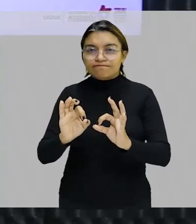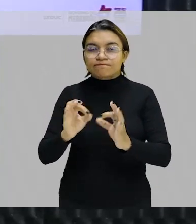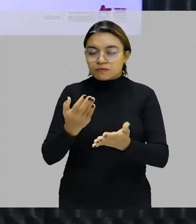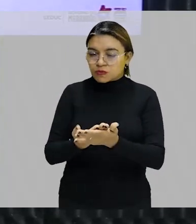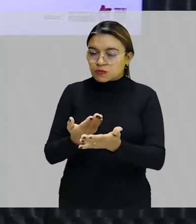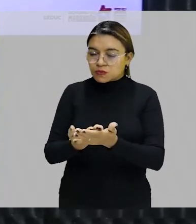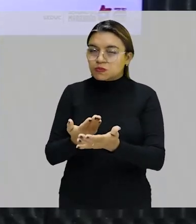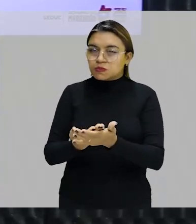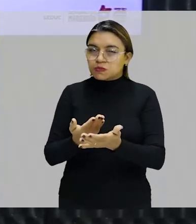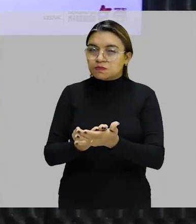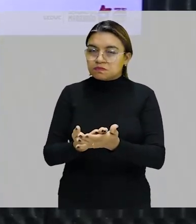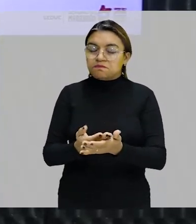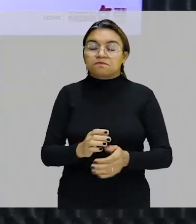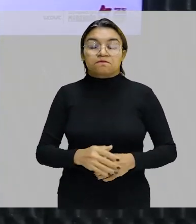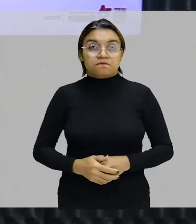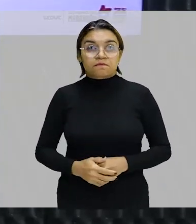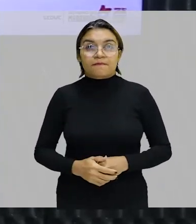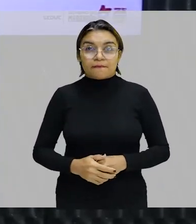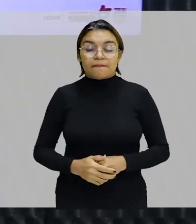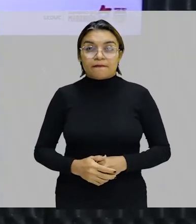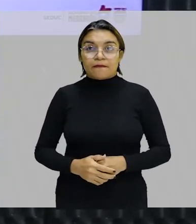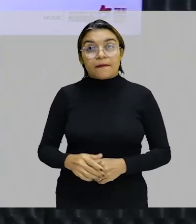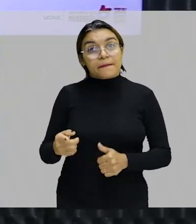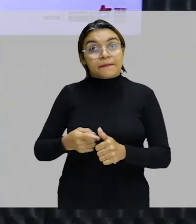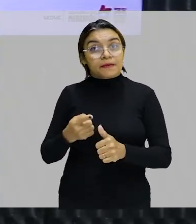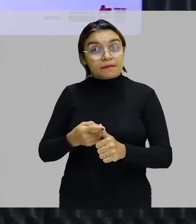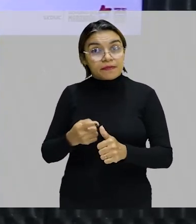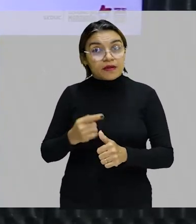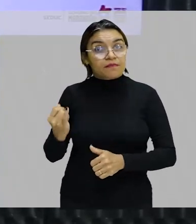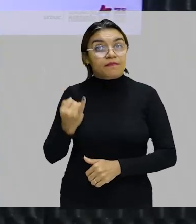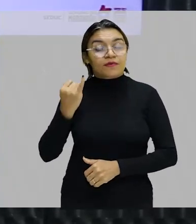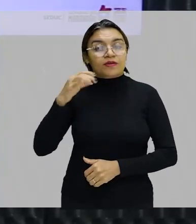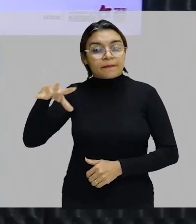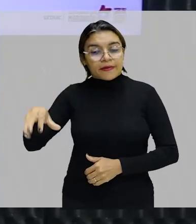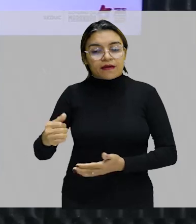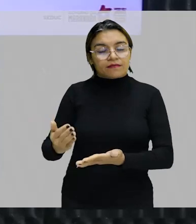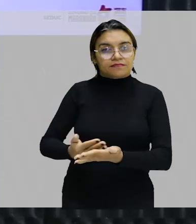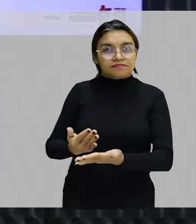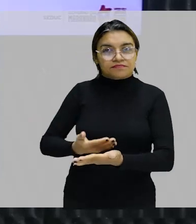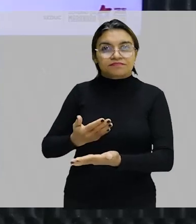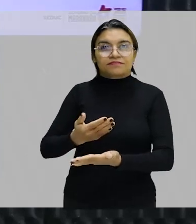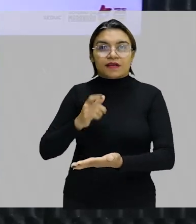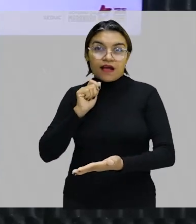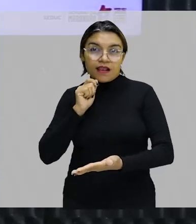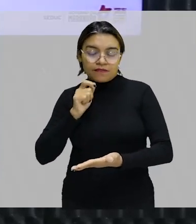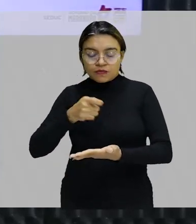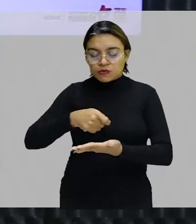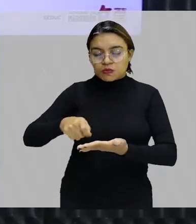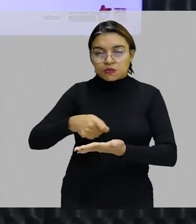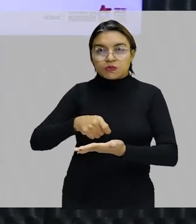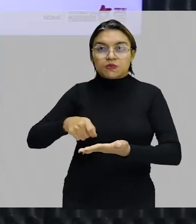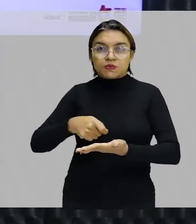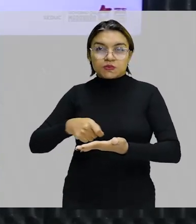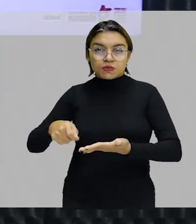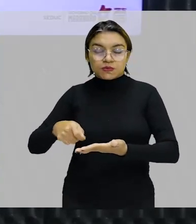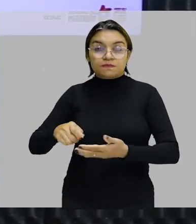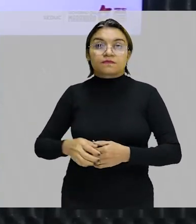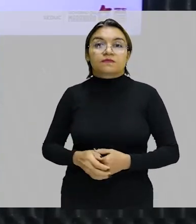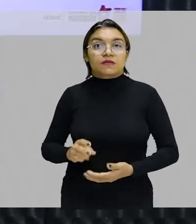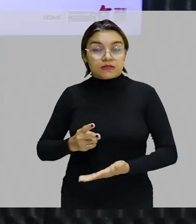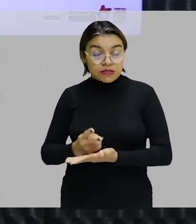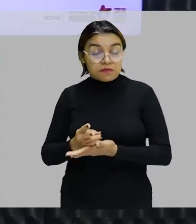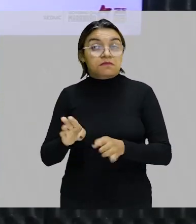estudos. Bom, como primeira dica, caderno, lápis, caneta, borracha para você fazer as suas devidas anotações. E sempre que for